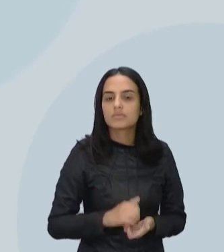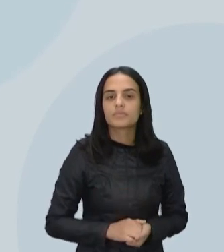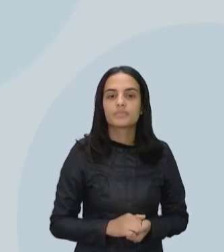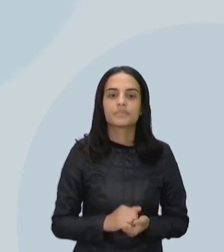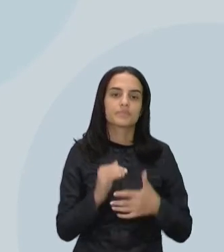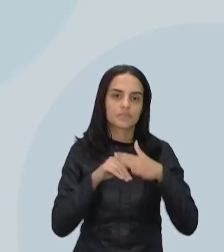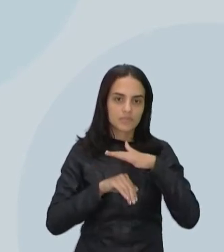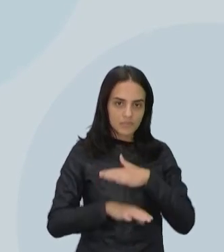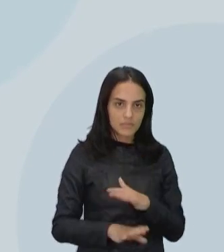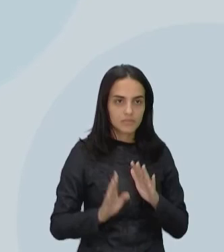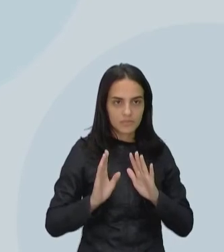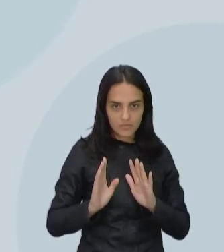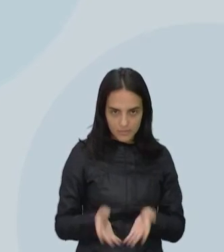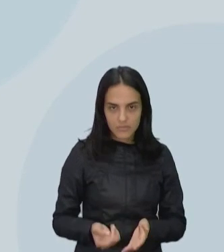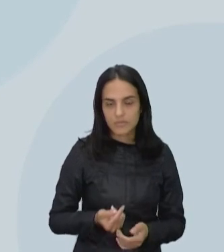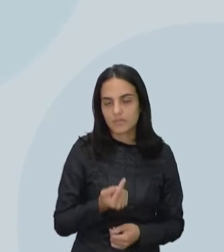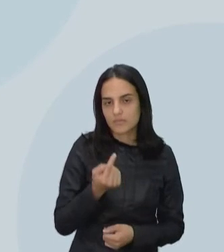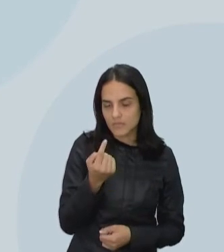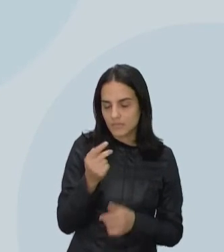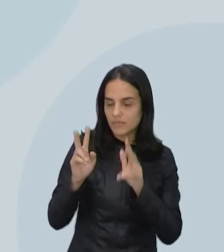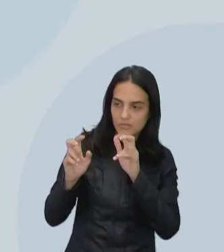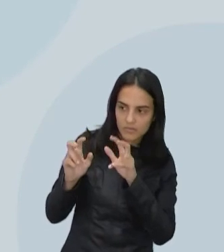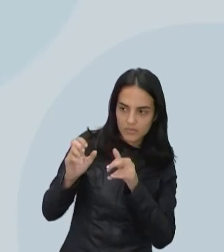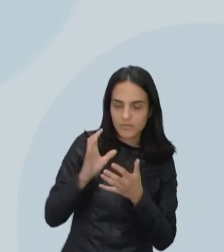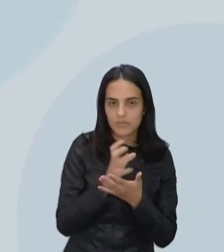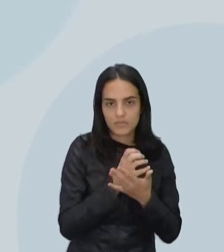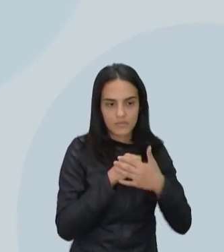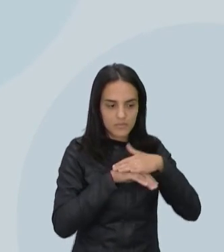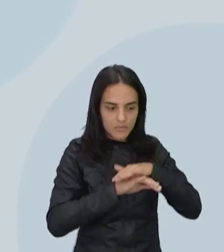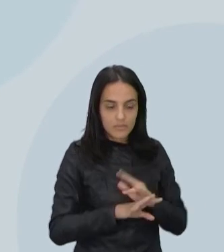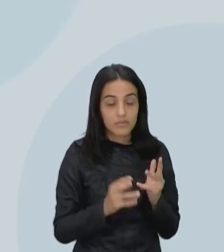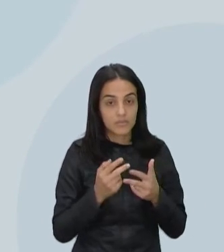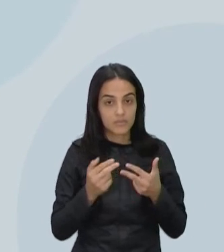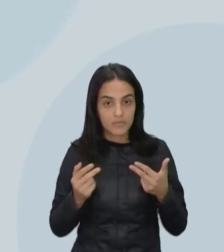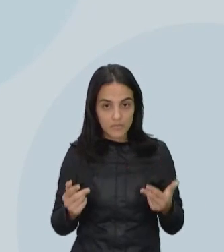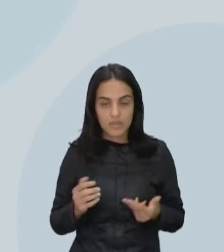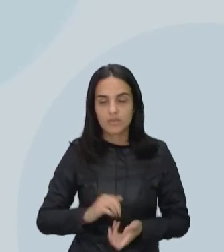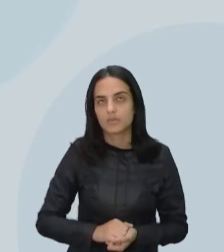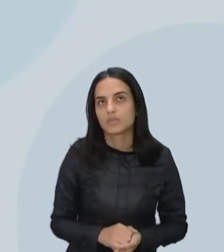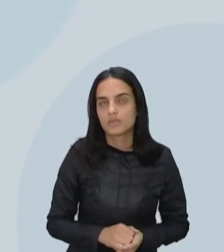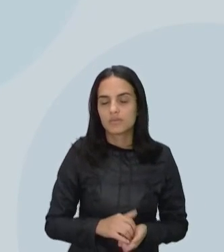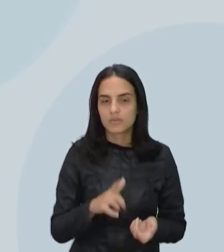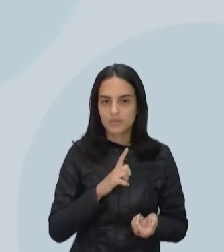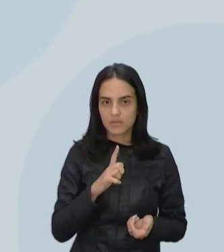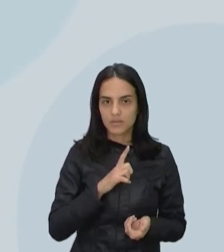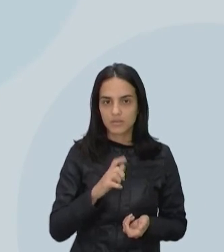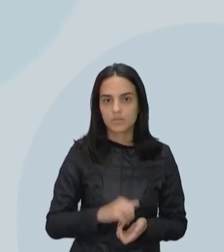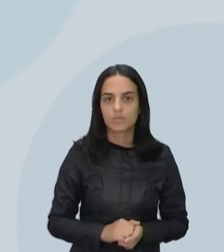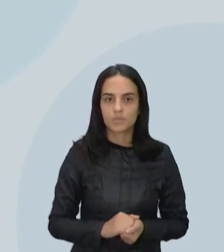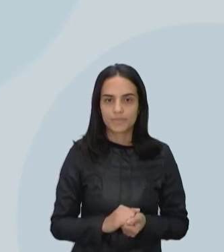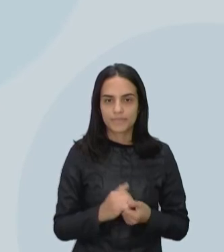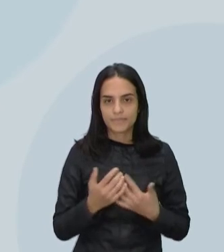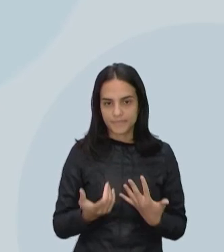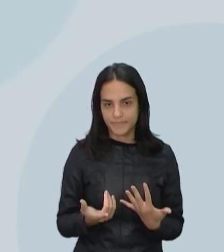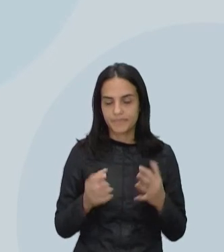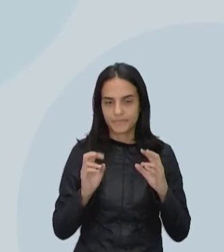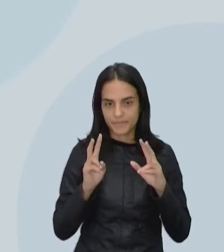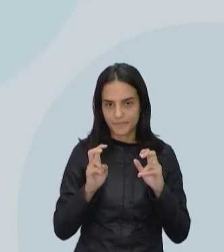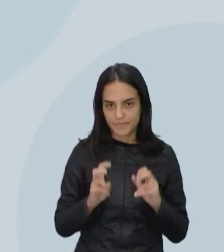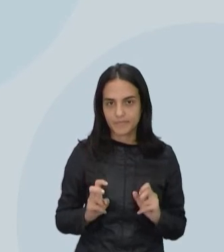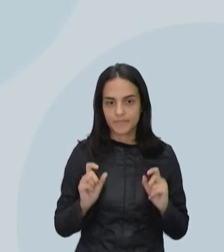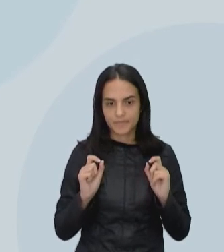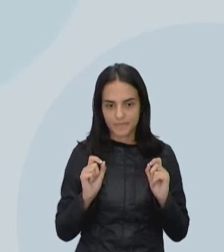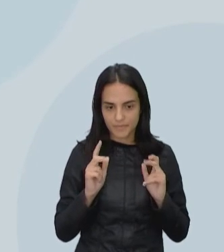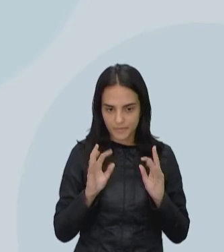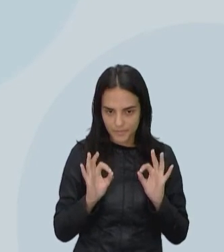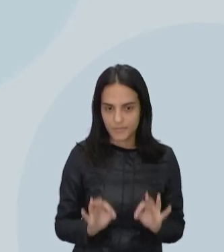coleta. Então essa aqui é uma pequena parte, nós fizemos a coleta de vários dados na forma de questões, certo? Depois